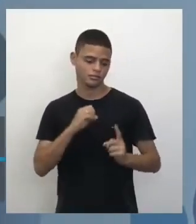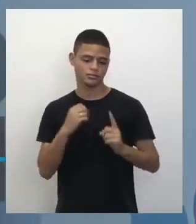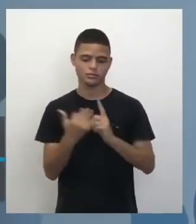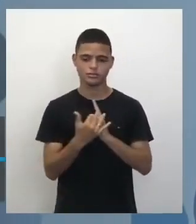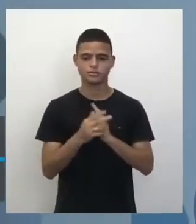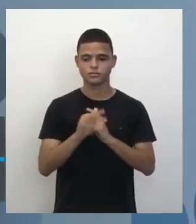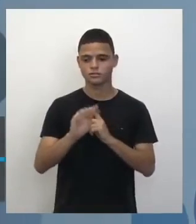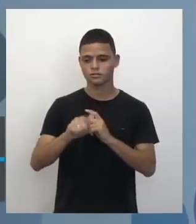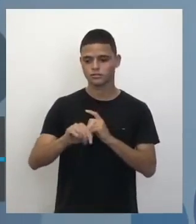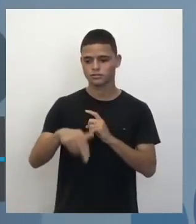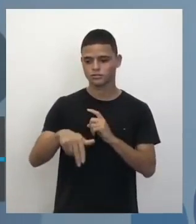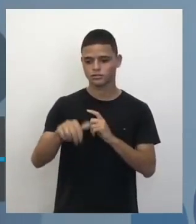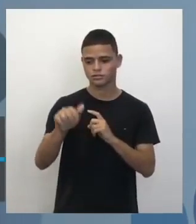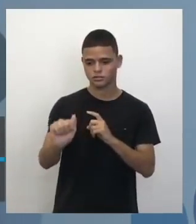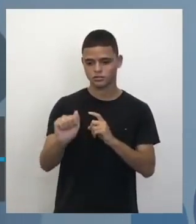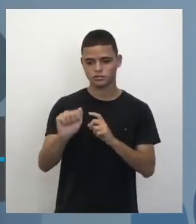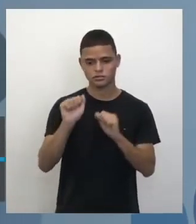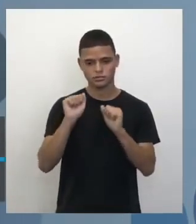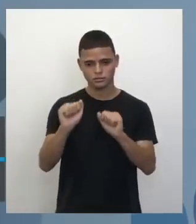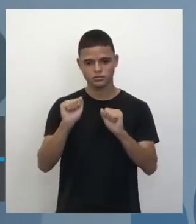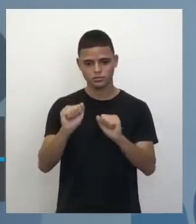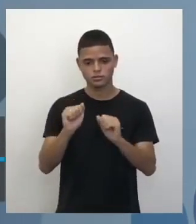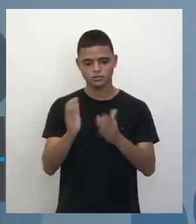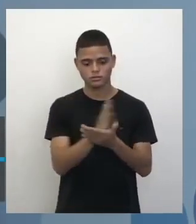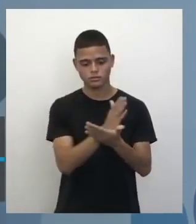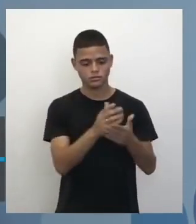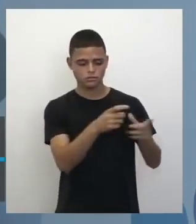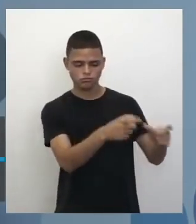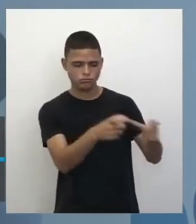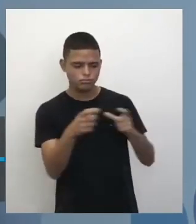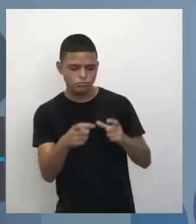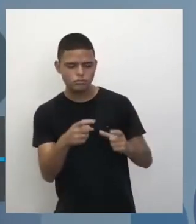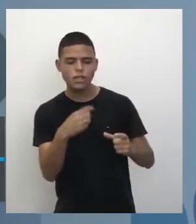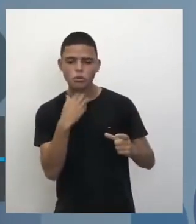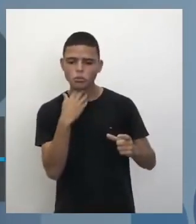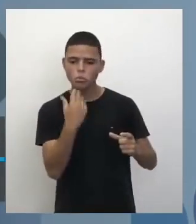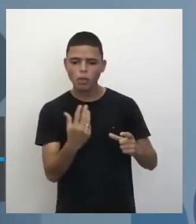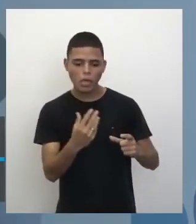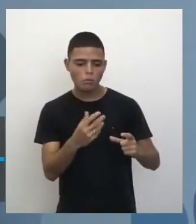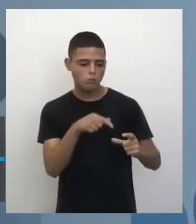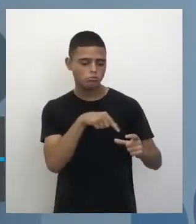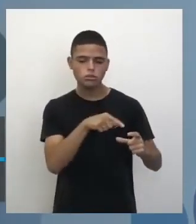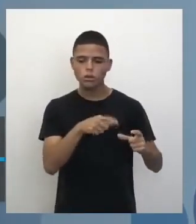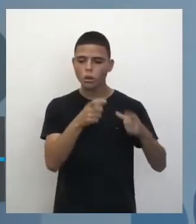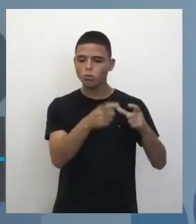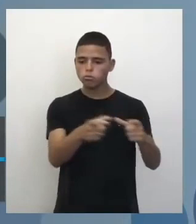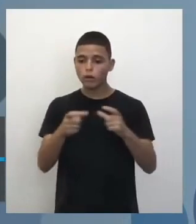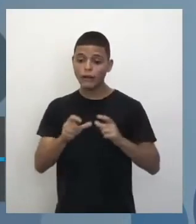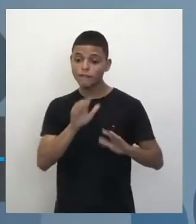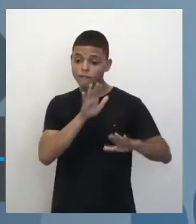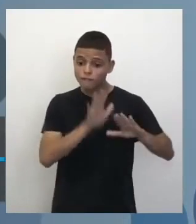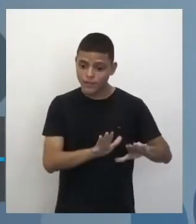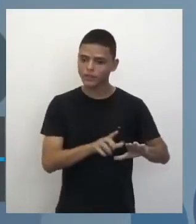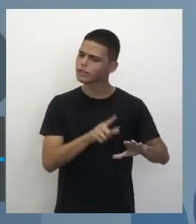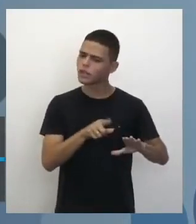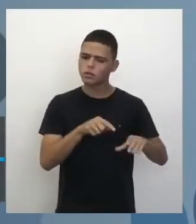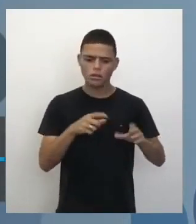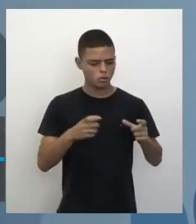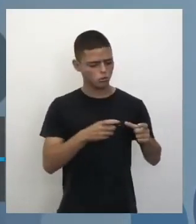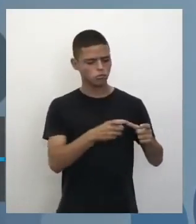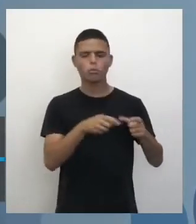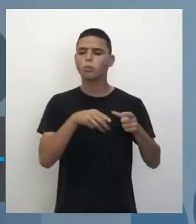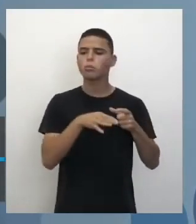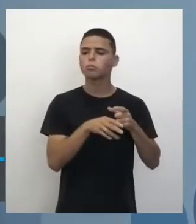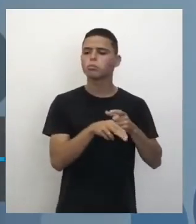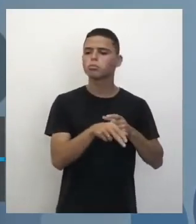possa dizer mais do que eu. Alguns lugares são não lugares, que são lugares de passagem, né? Que você não estabelece uma morada, um vínculo, né, com o lugar,